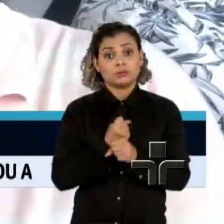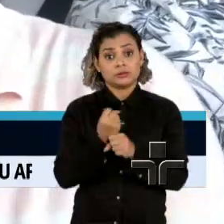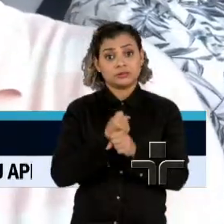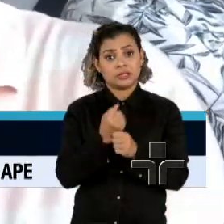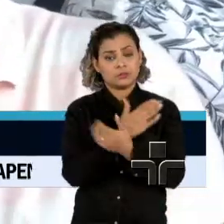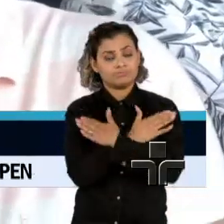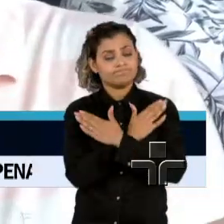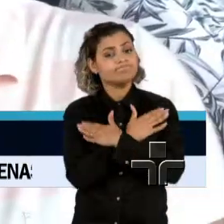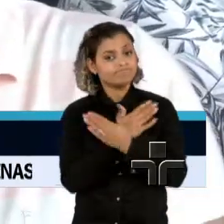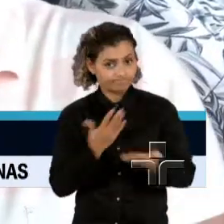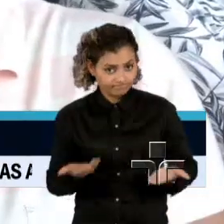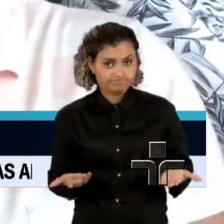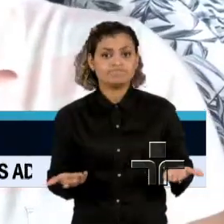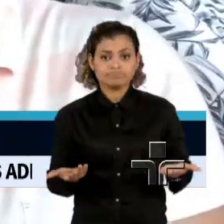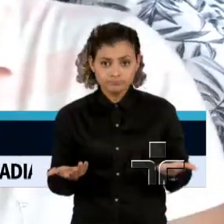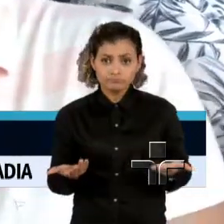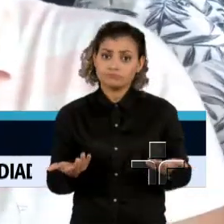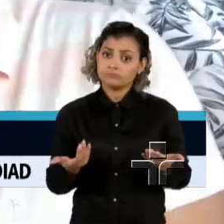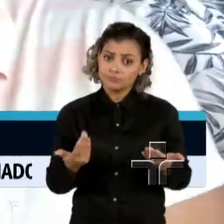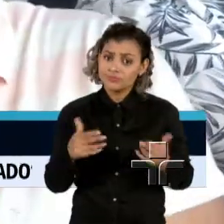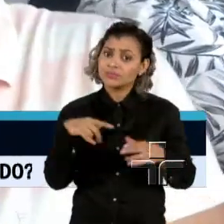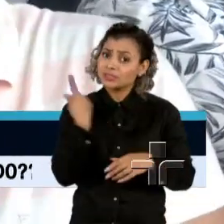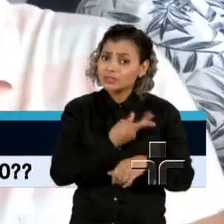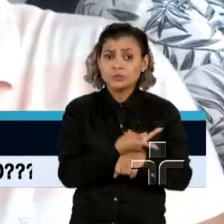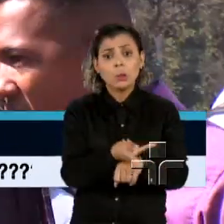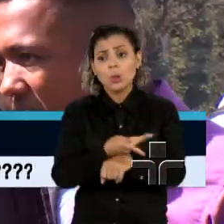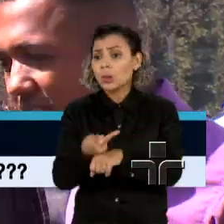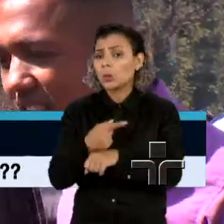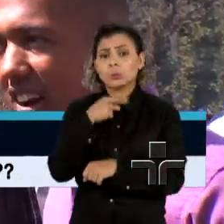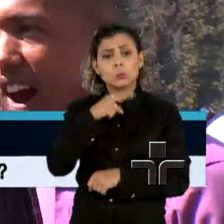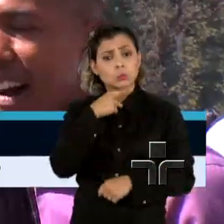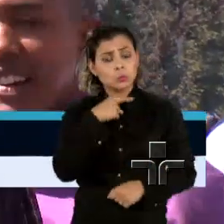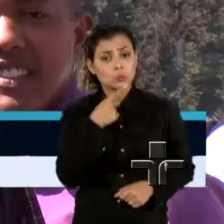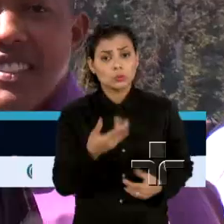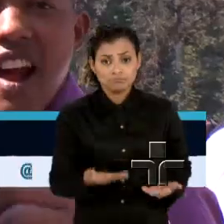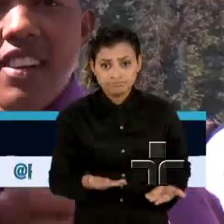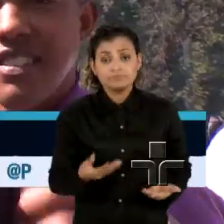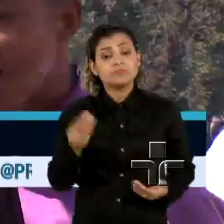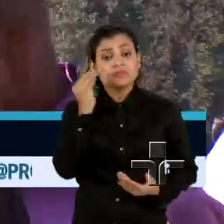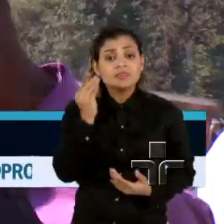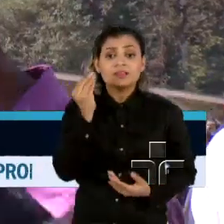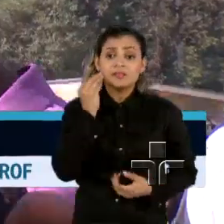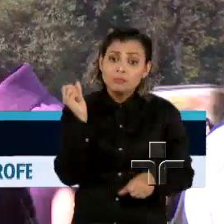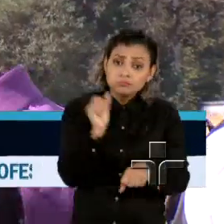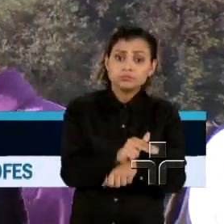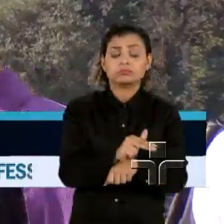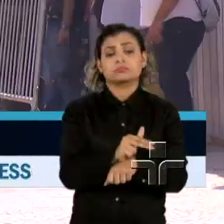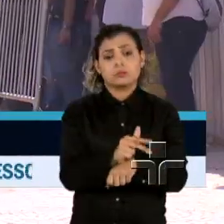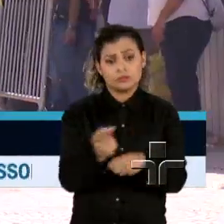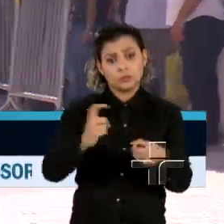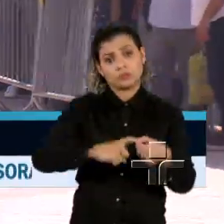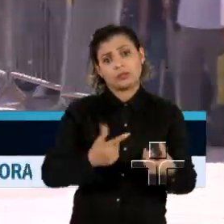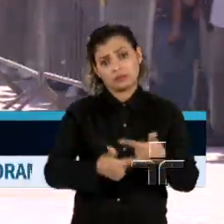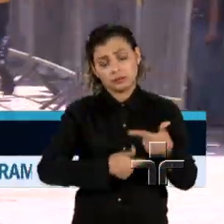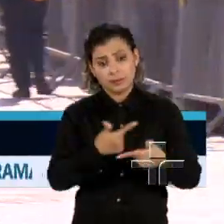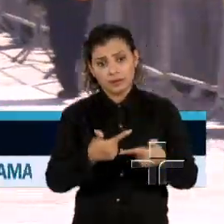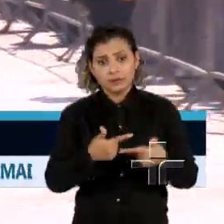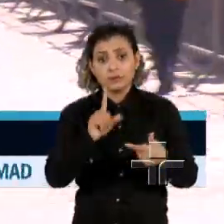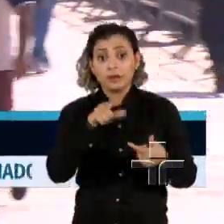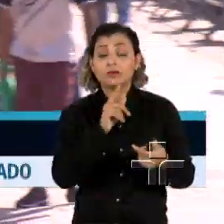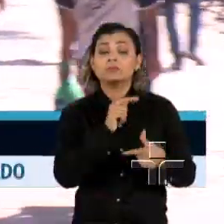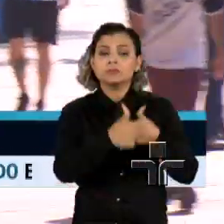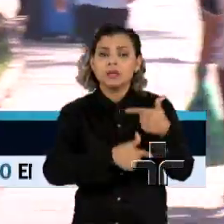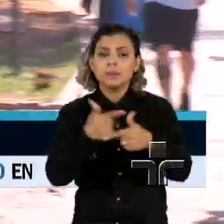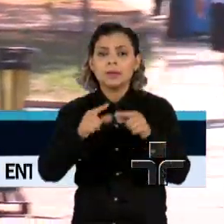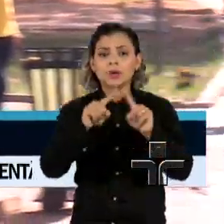anos desempregada, e a gente sai para procurar e não acha. Já vim tentar ver se consigo já me colocar de novo, né? São postos de trabalho